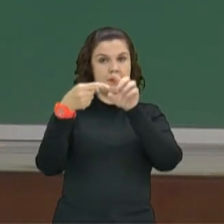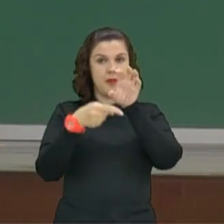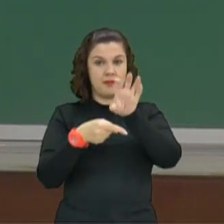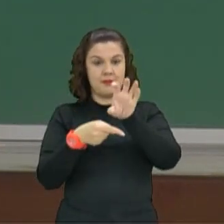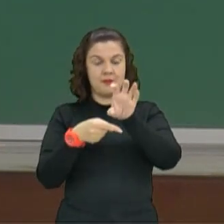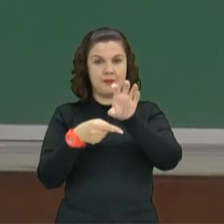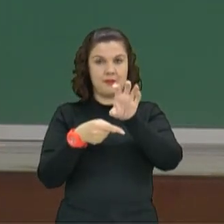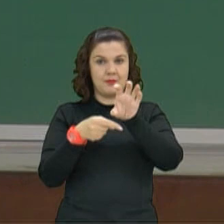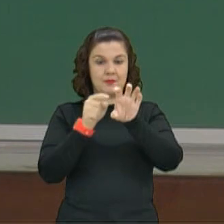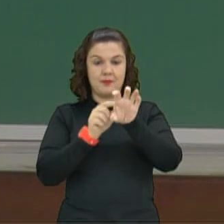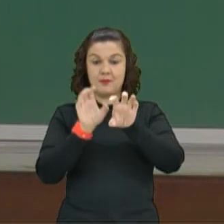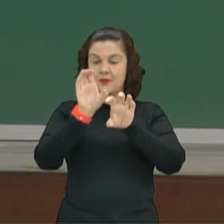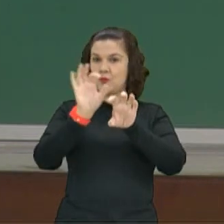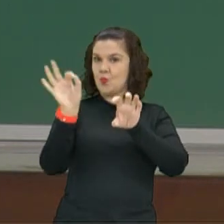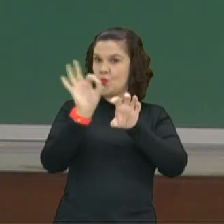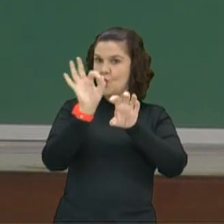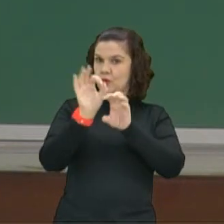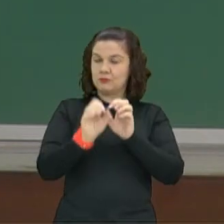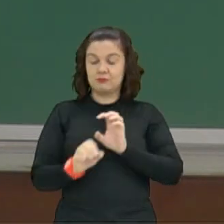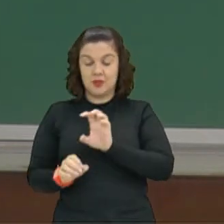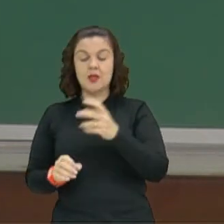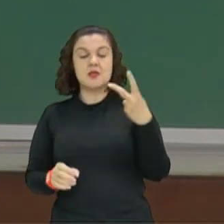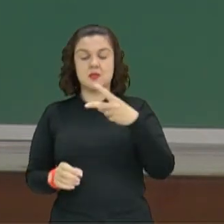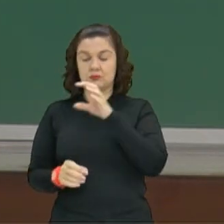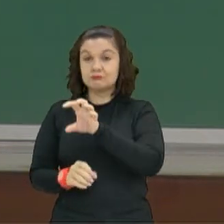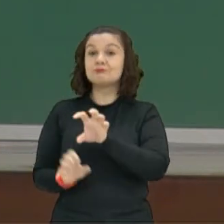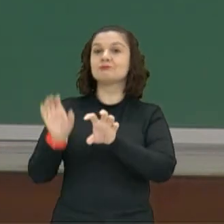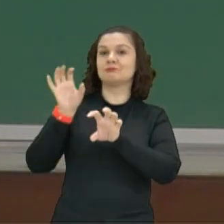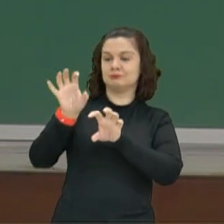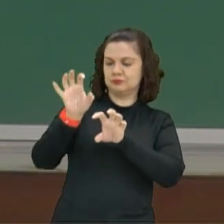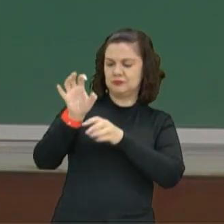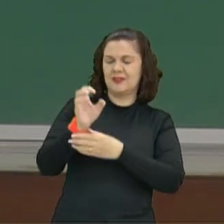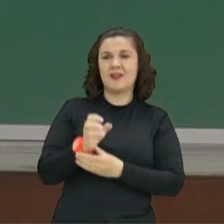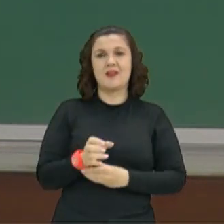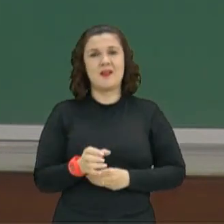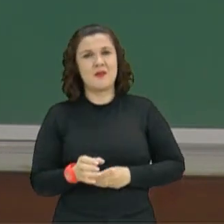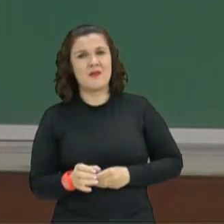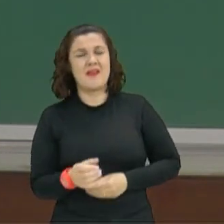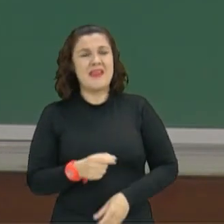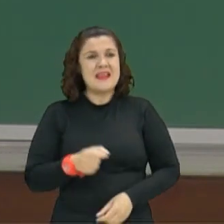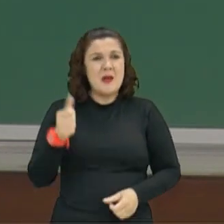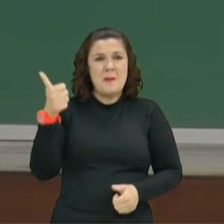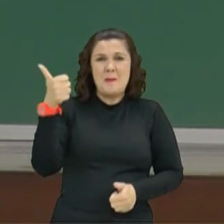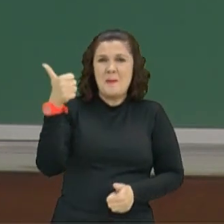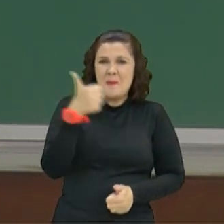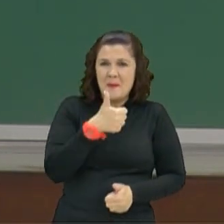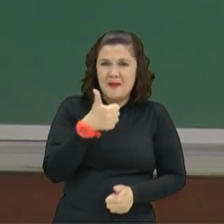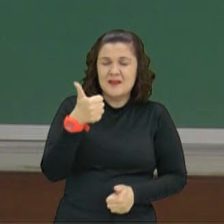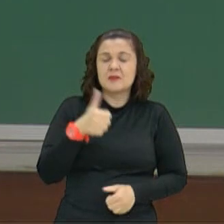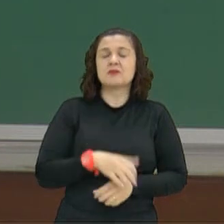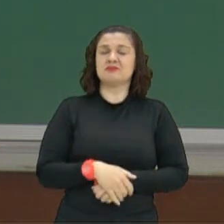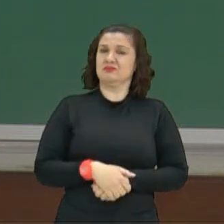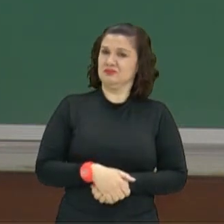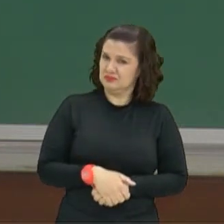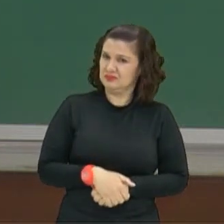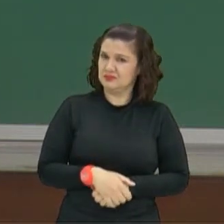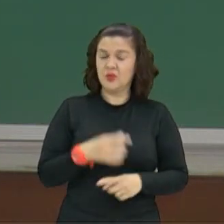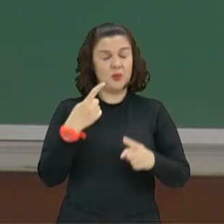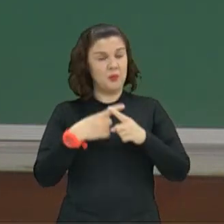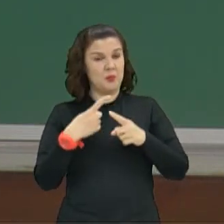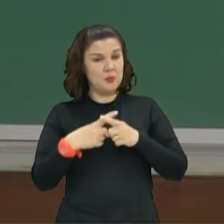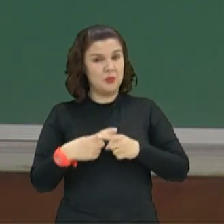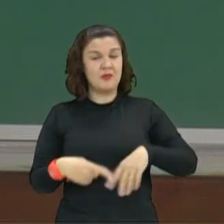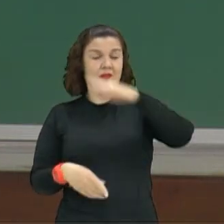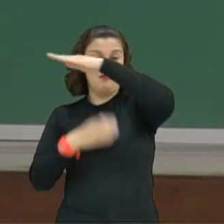grau, tá? E temos a inequação do segundo grau. Inequação do primeiro grau, professor? Por que primeiro